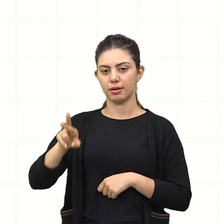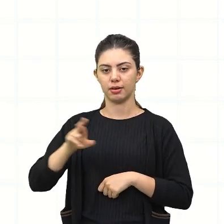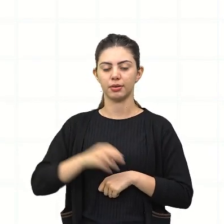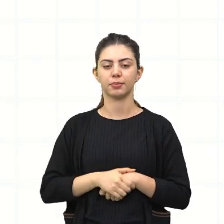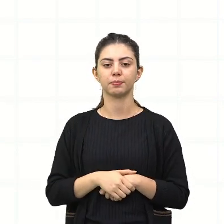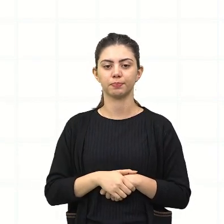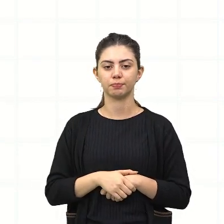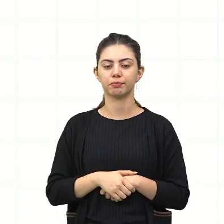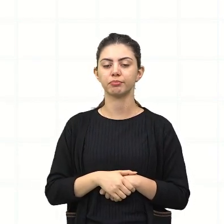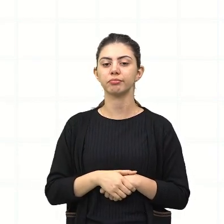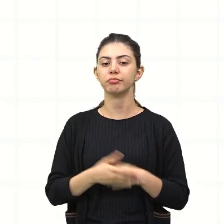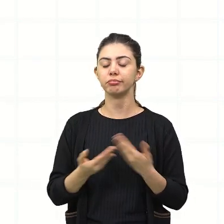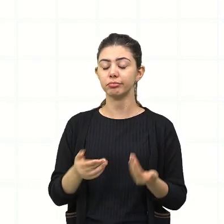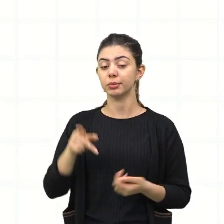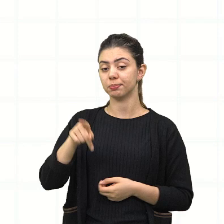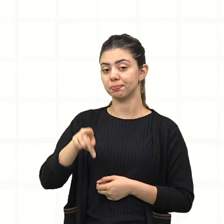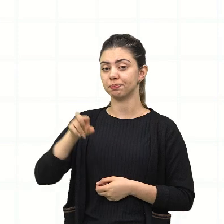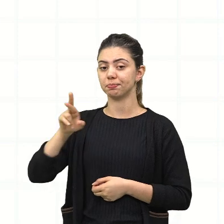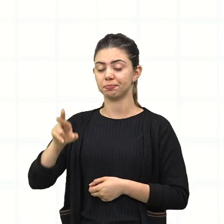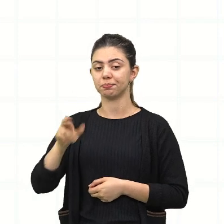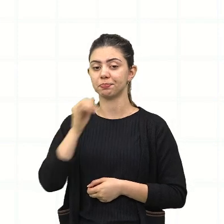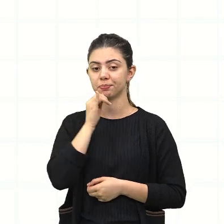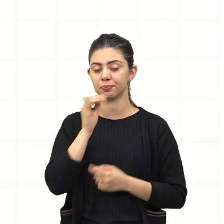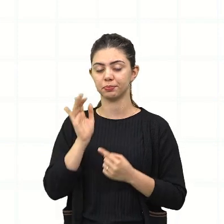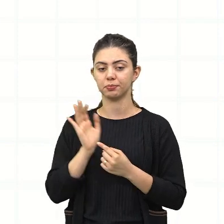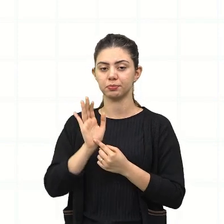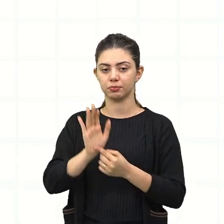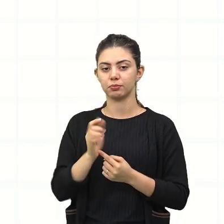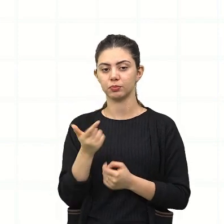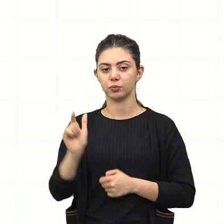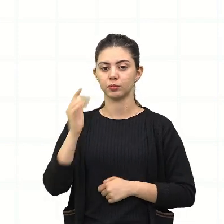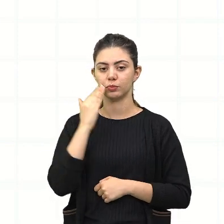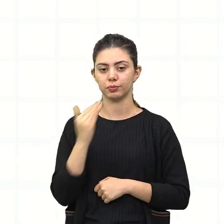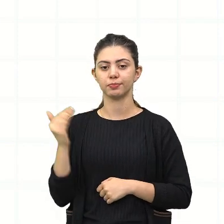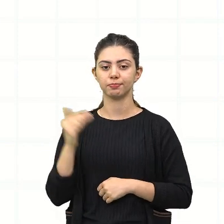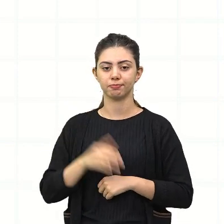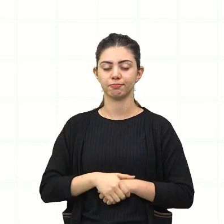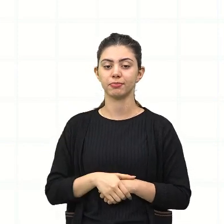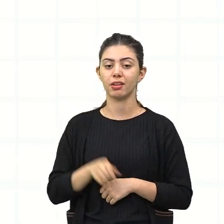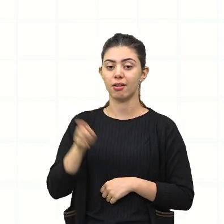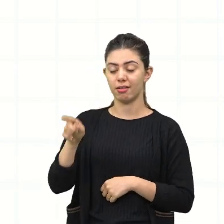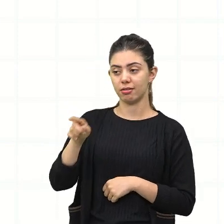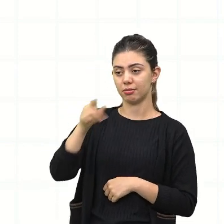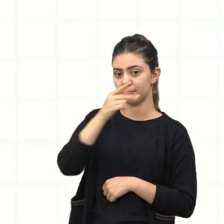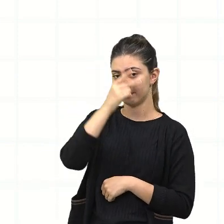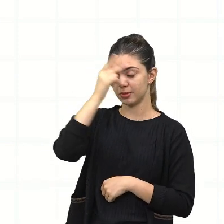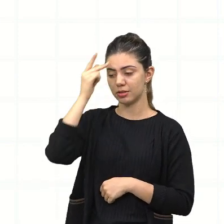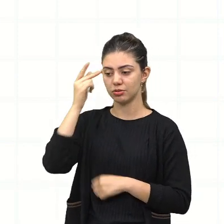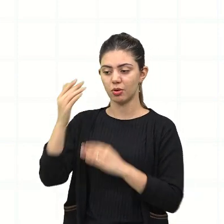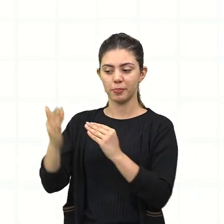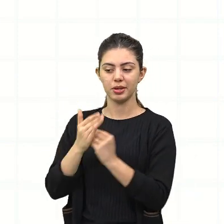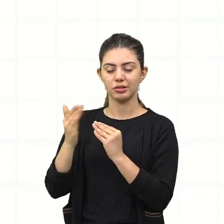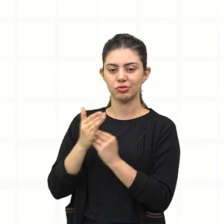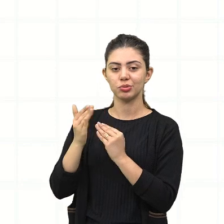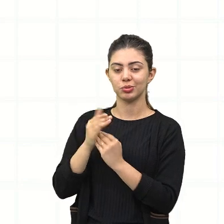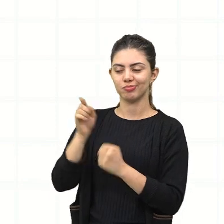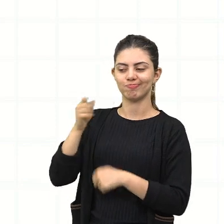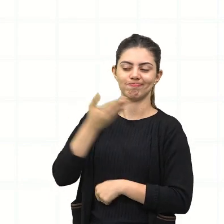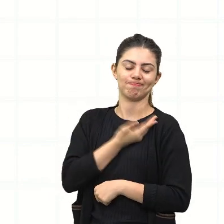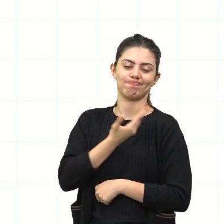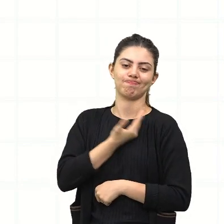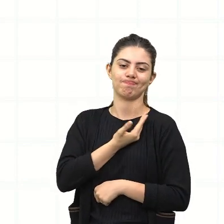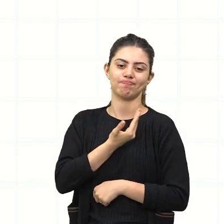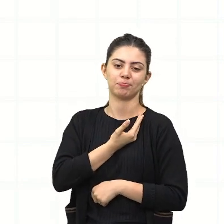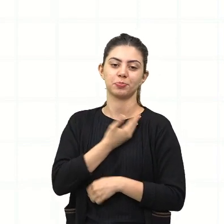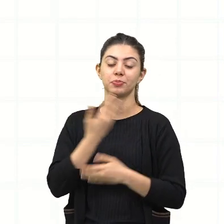Tá? Então, o pronome relativo, no exemplo 2, a pessoa que me ajudou é minha amiga. Mais uma vez, eu vou